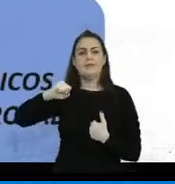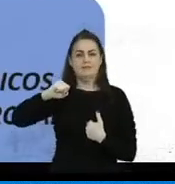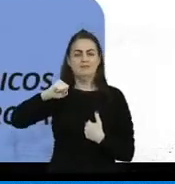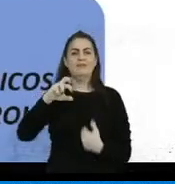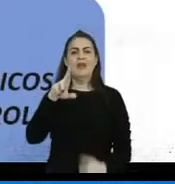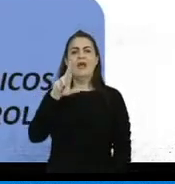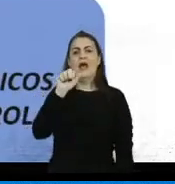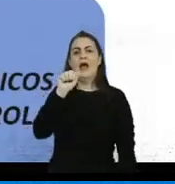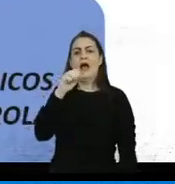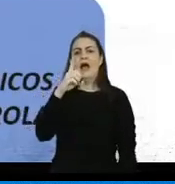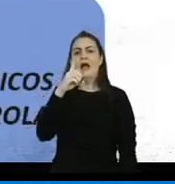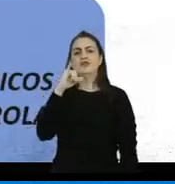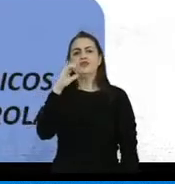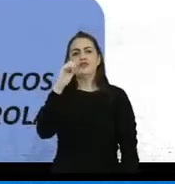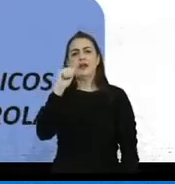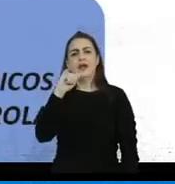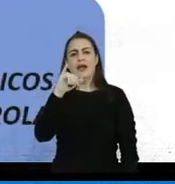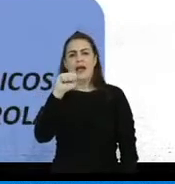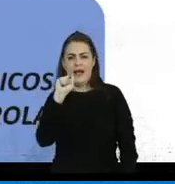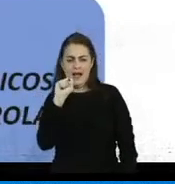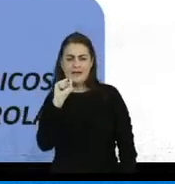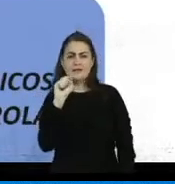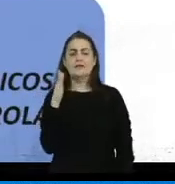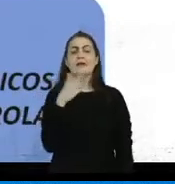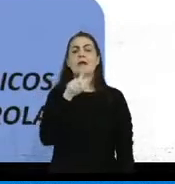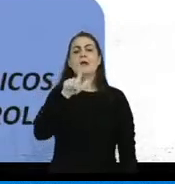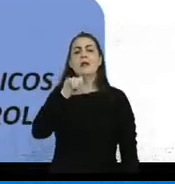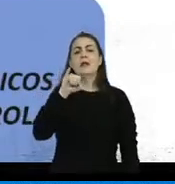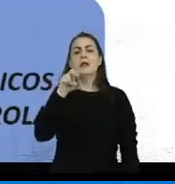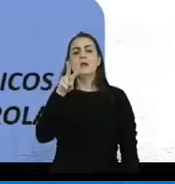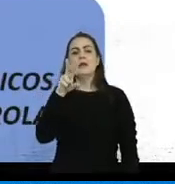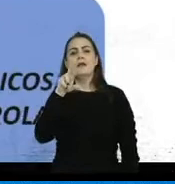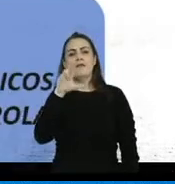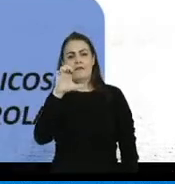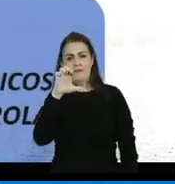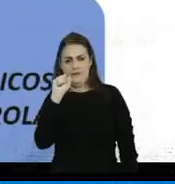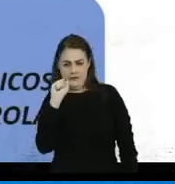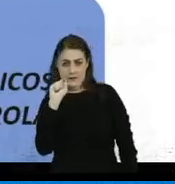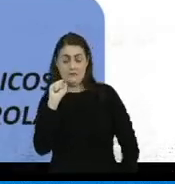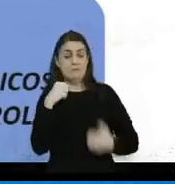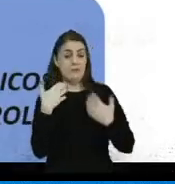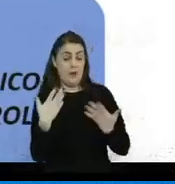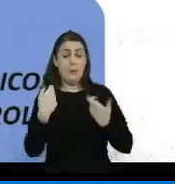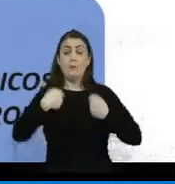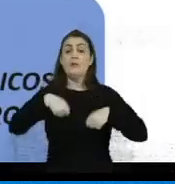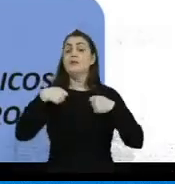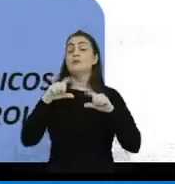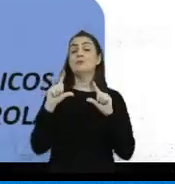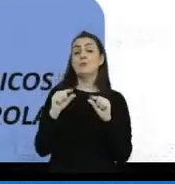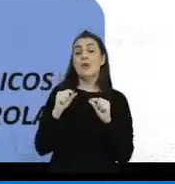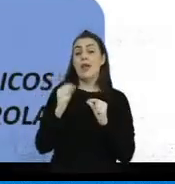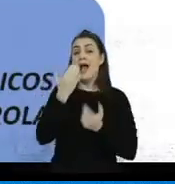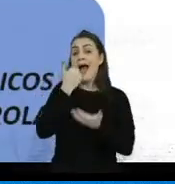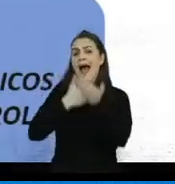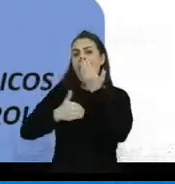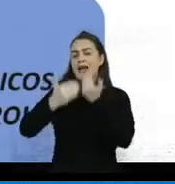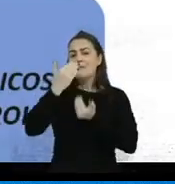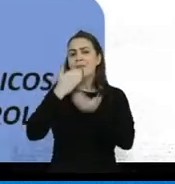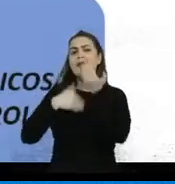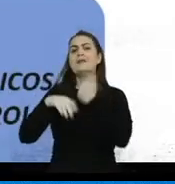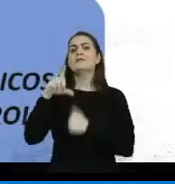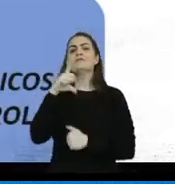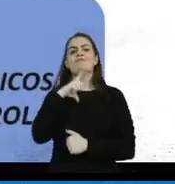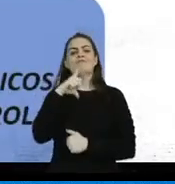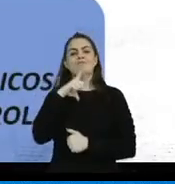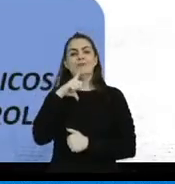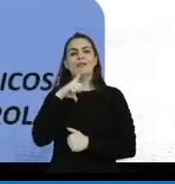vida alimentos ricos em antioxidantes, porque quando eu não tenho antioxidantes na minha alimentação,